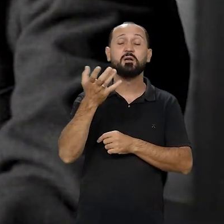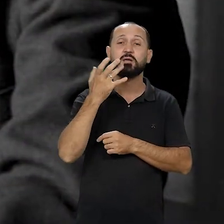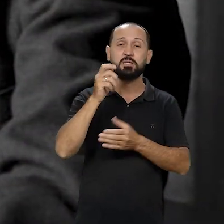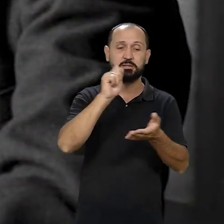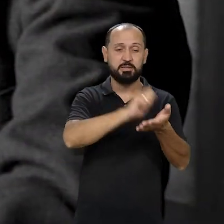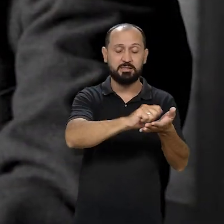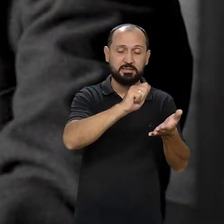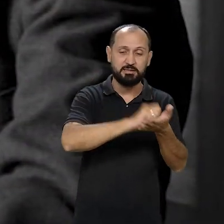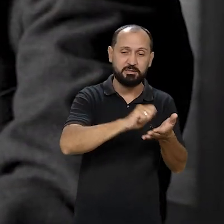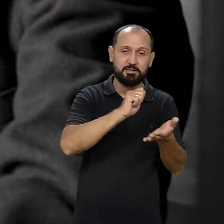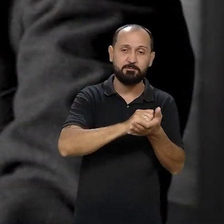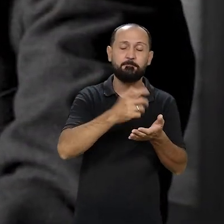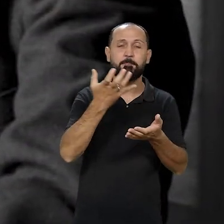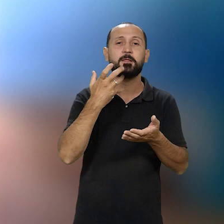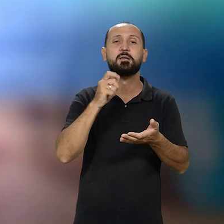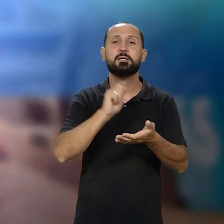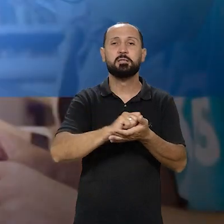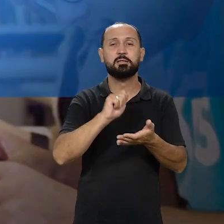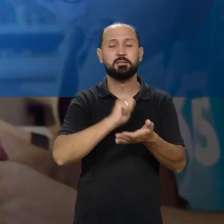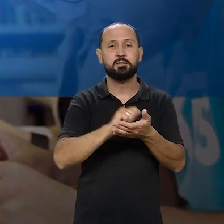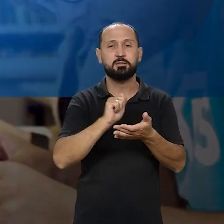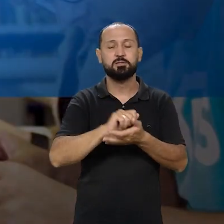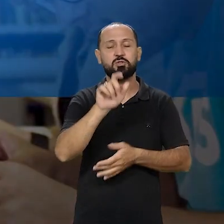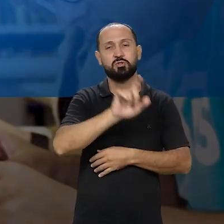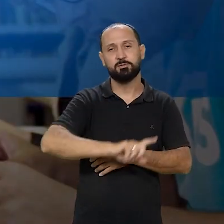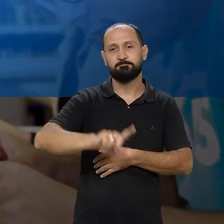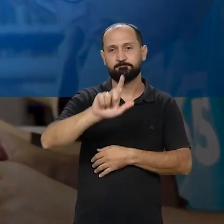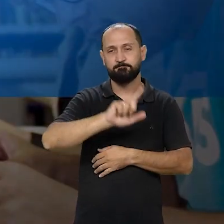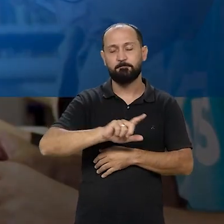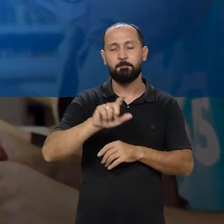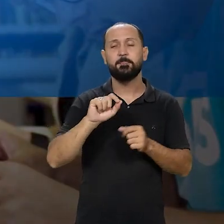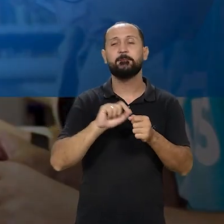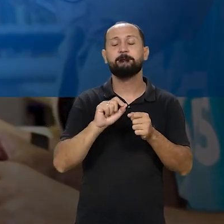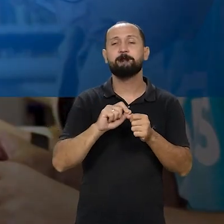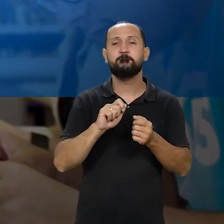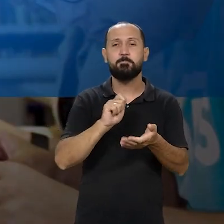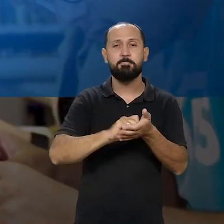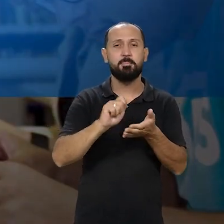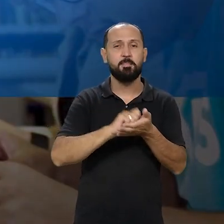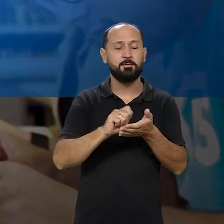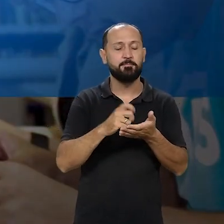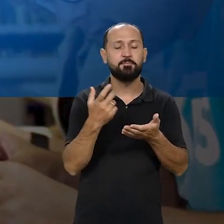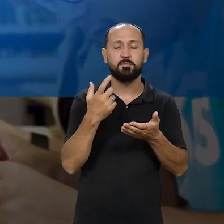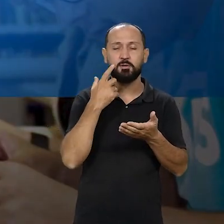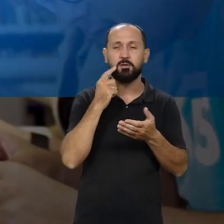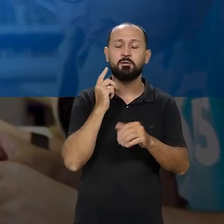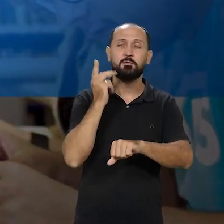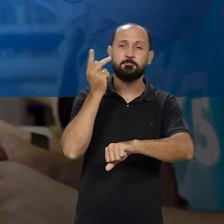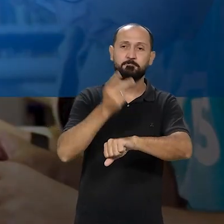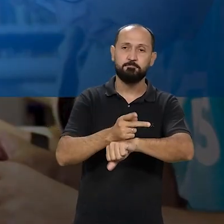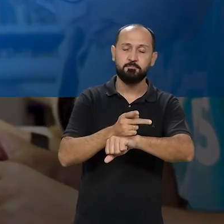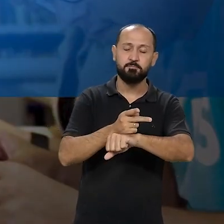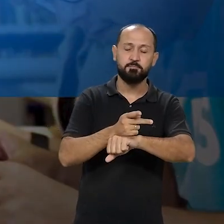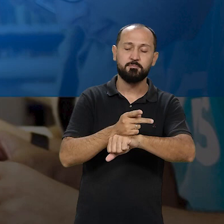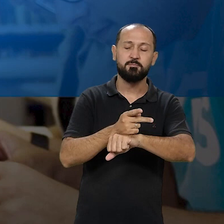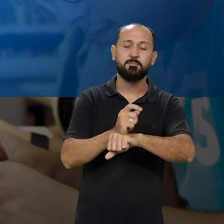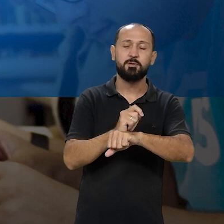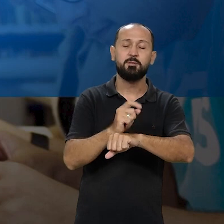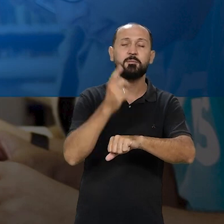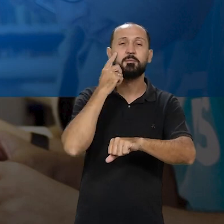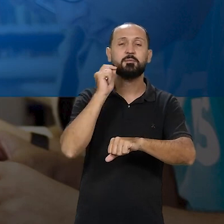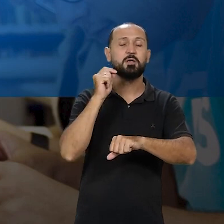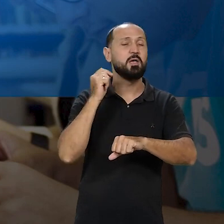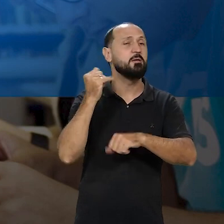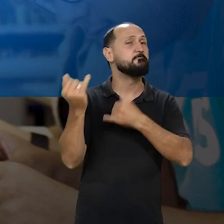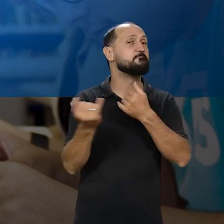ser um escritor, queria ter sido um escritor de literatura, e ele faz uma obra incrível, né? Tanto que ele ganha o prêmio Goethe, que é um prêmio